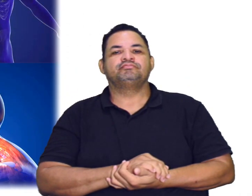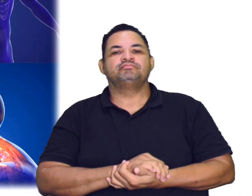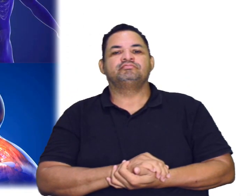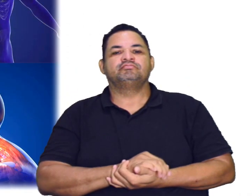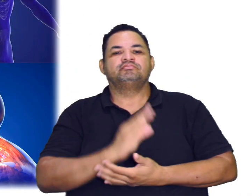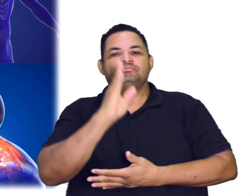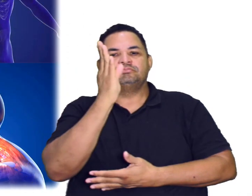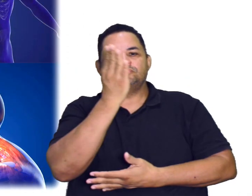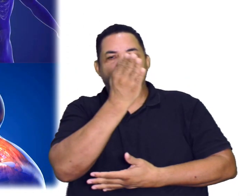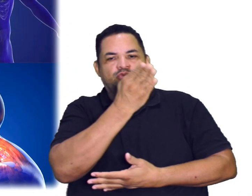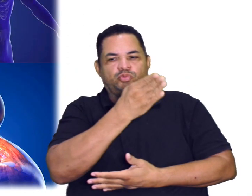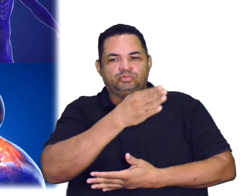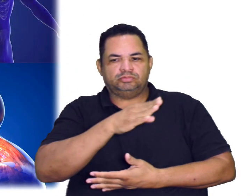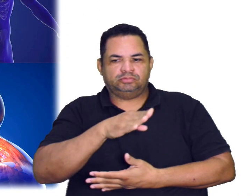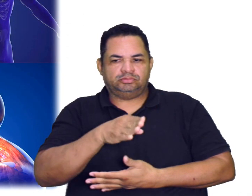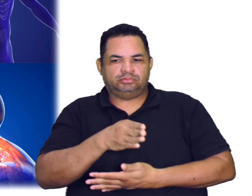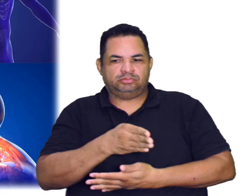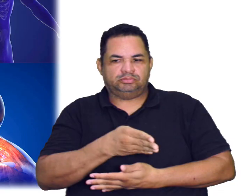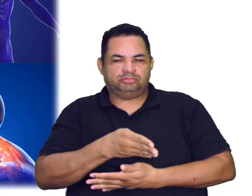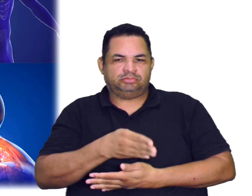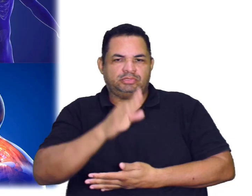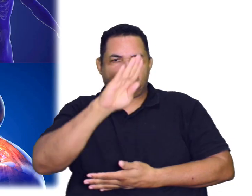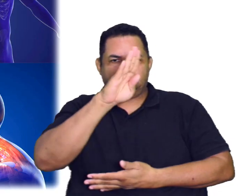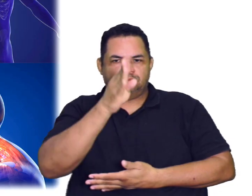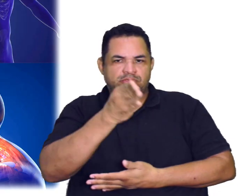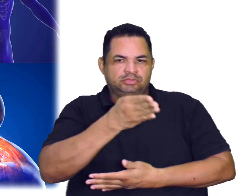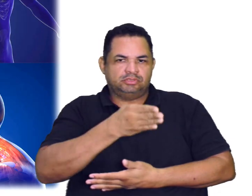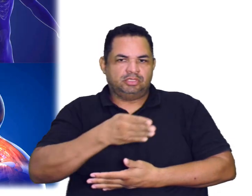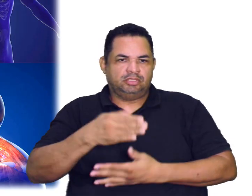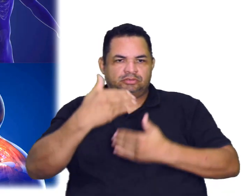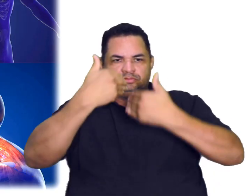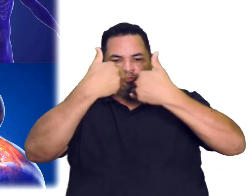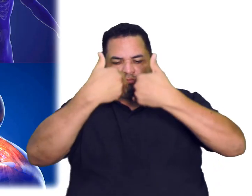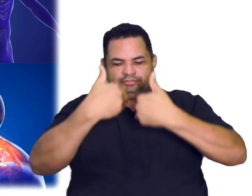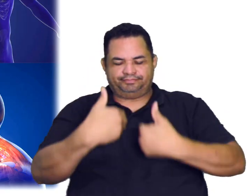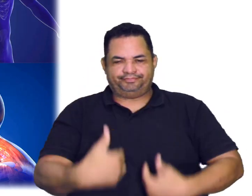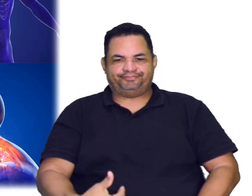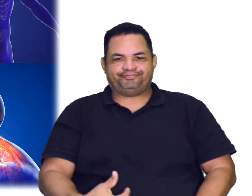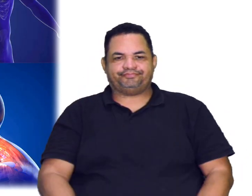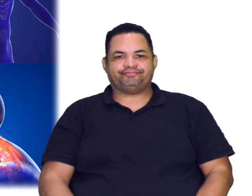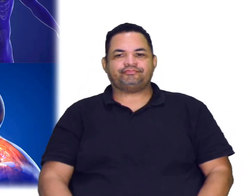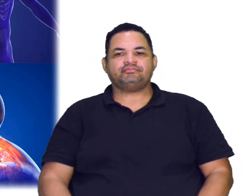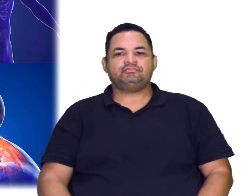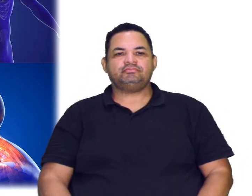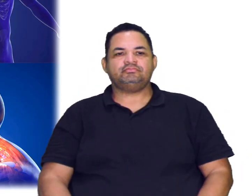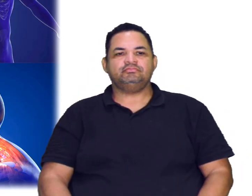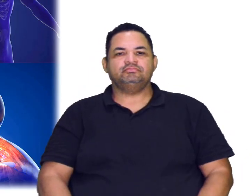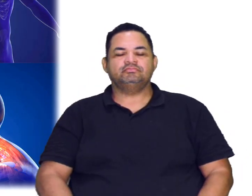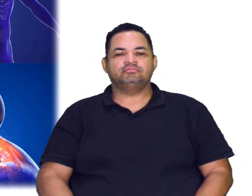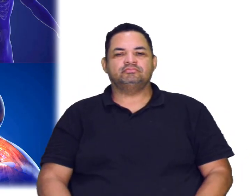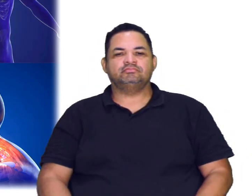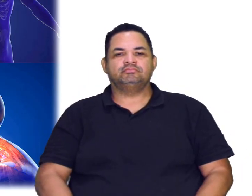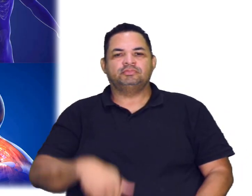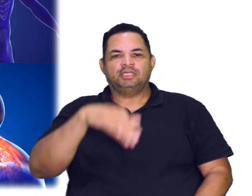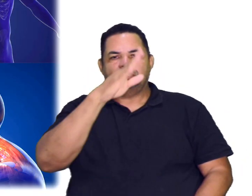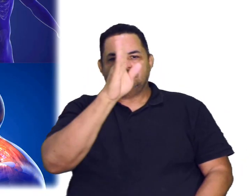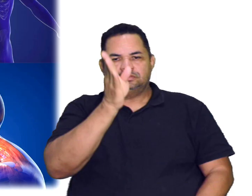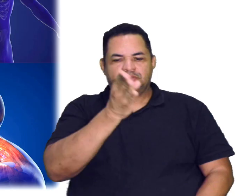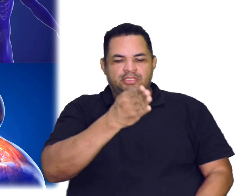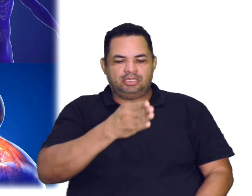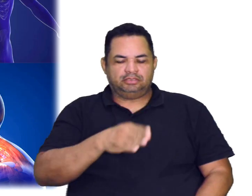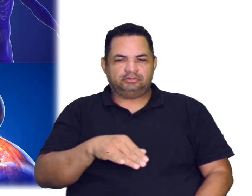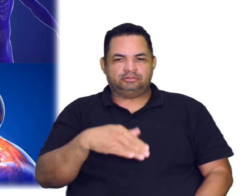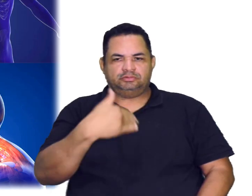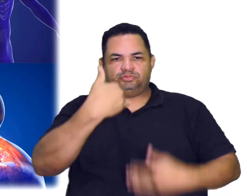de desvios posturais. Vou pegar aqui o meu marcador, meu marca-texto aqui, de desvios